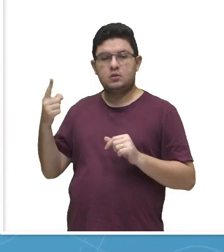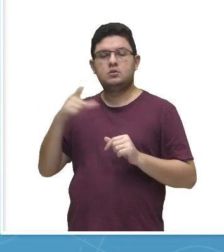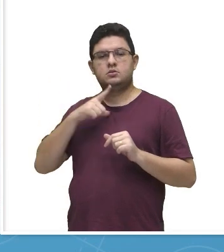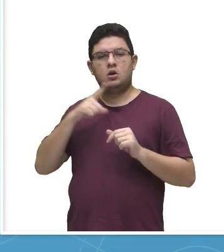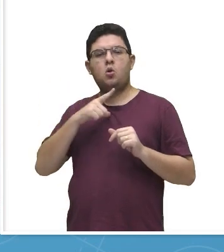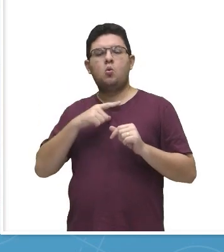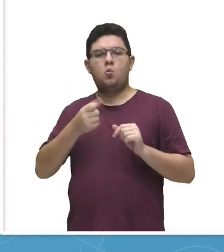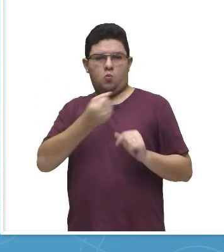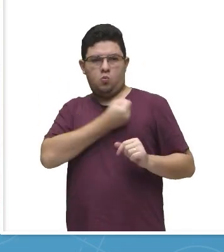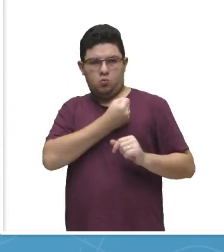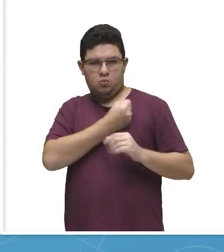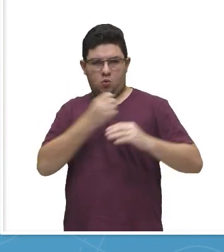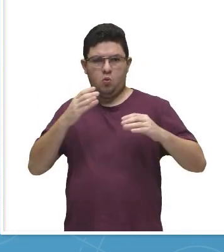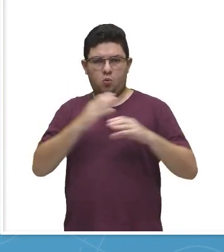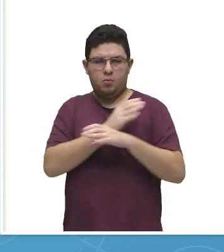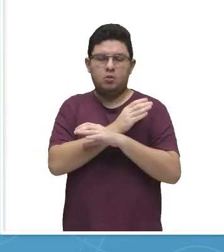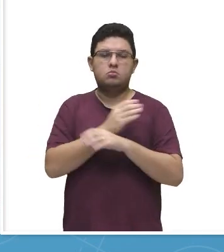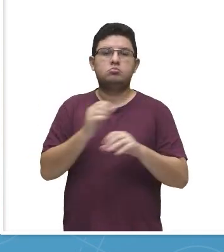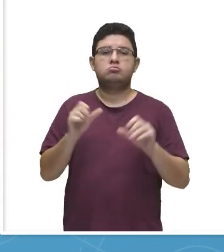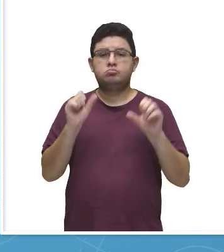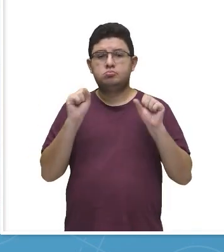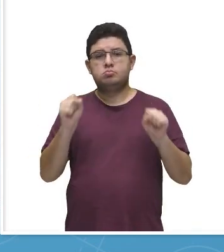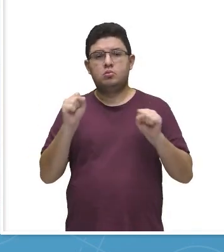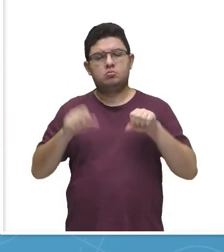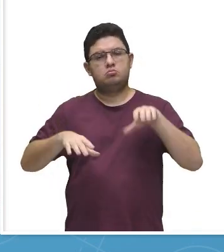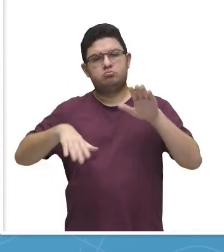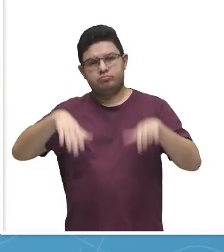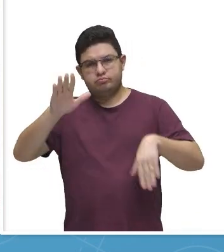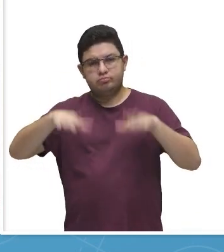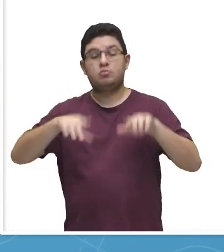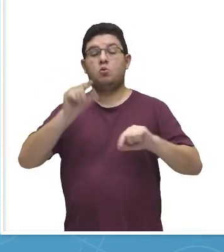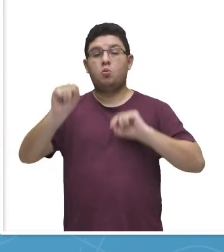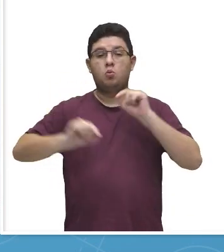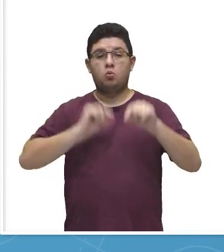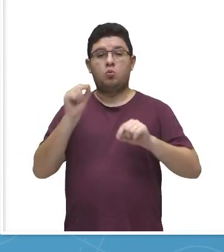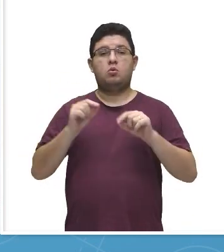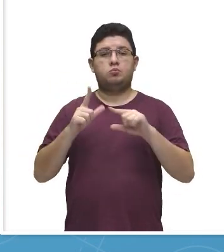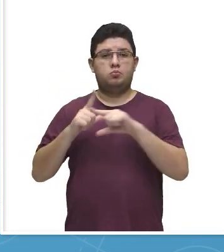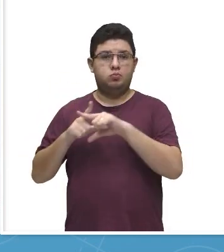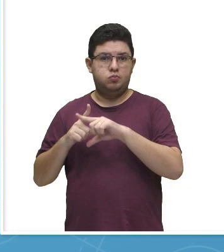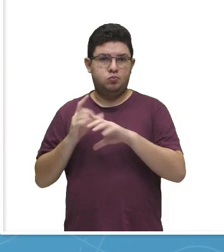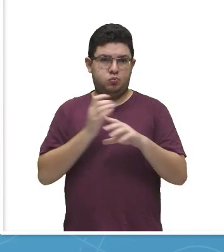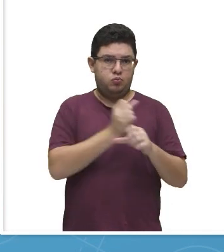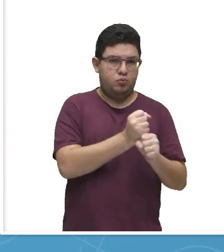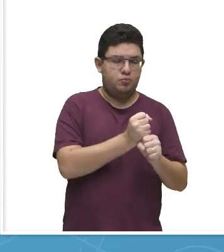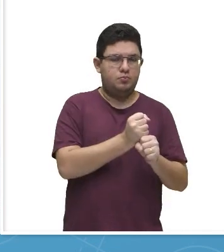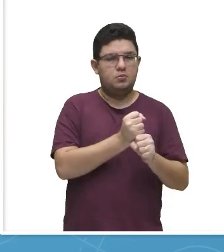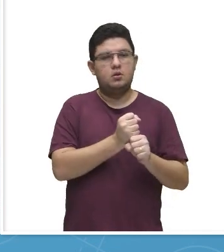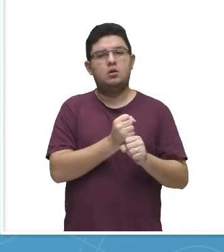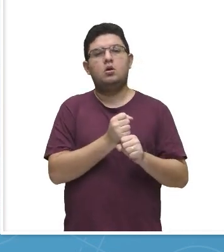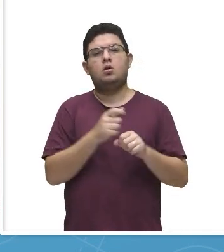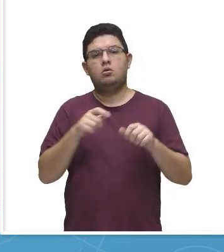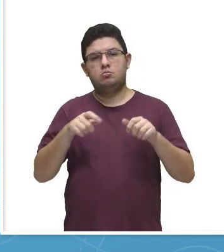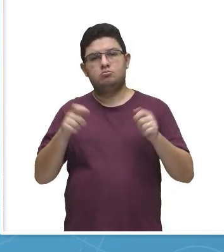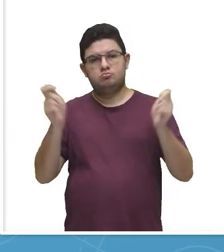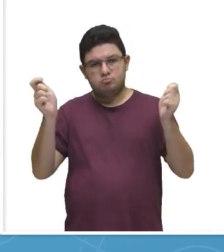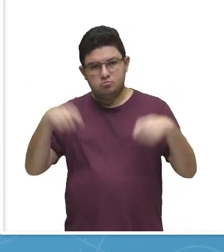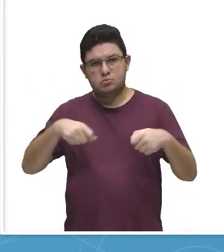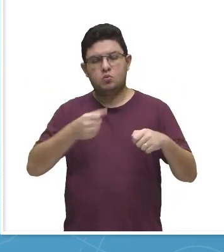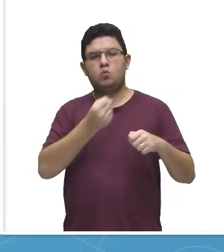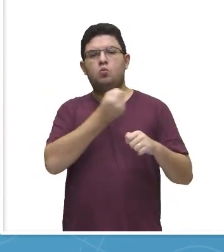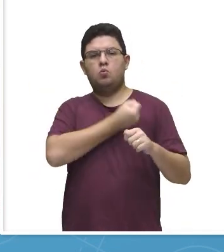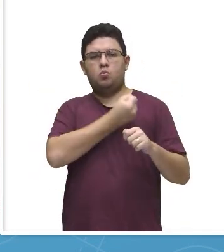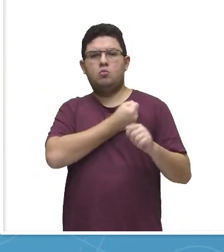ocorrer de nós nos depararmos com operações de potenciação em que a base seja um número negativo. Por